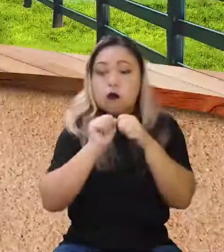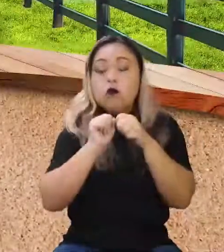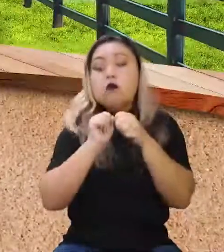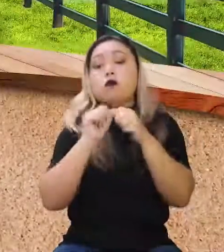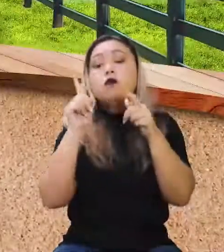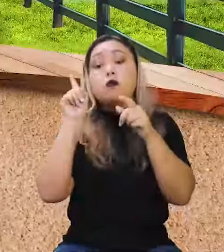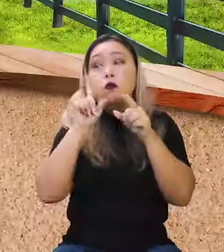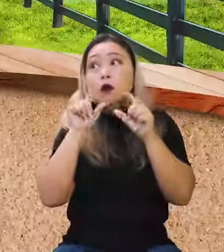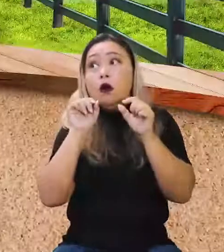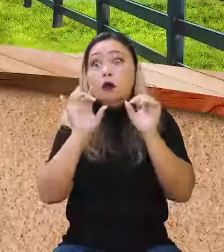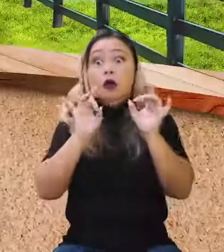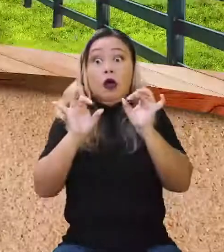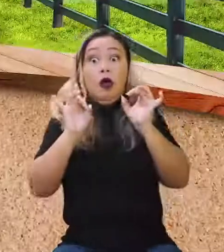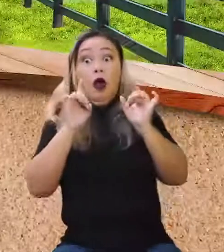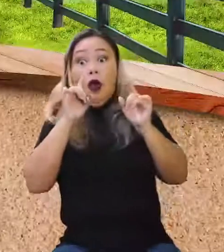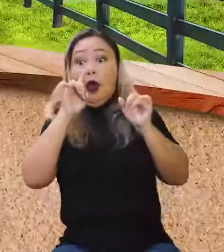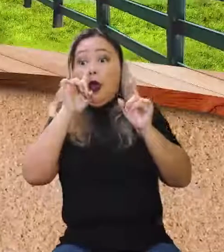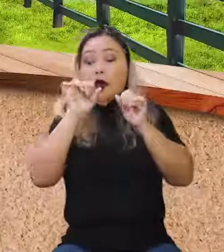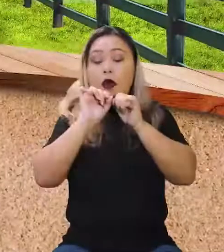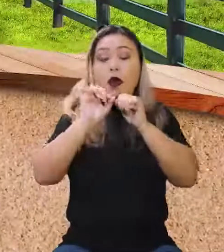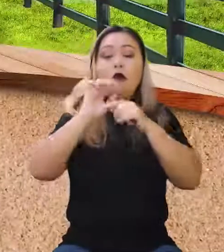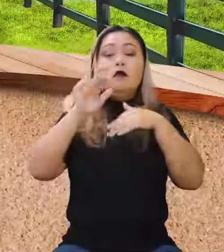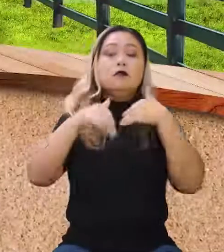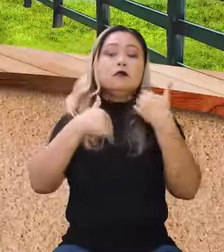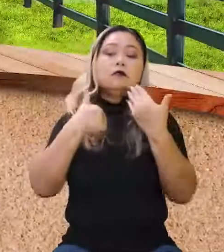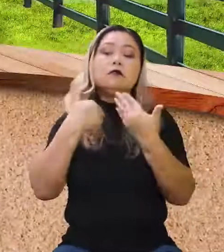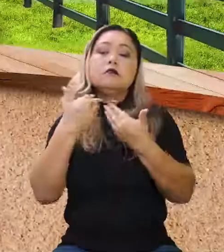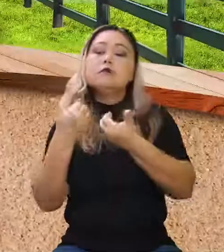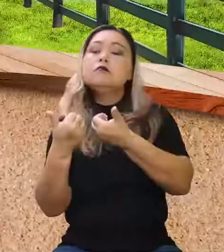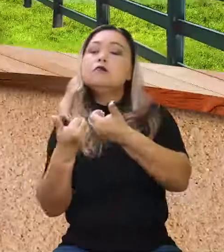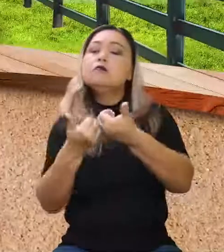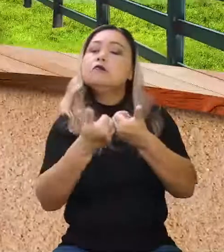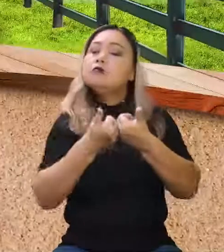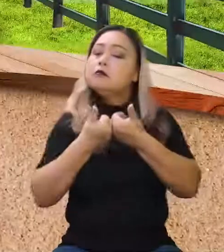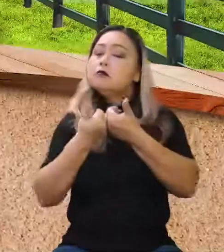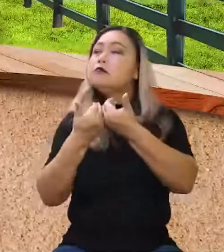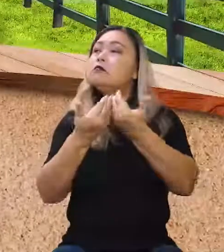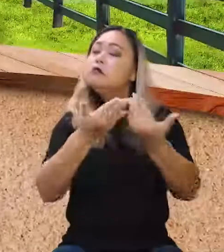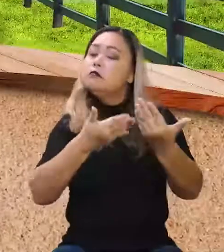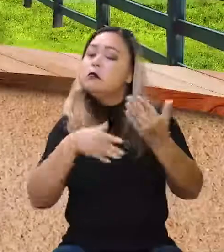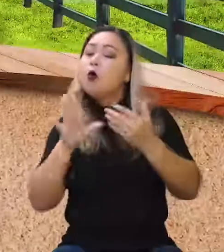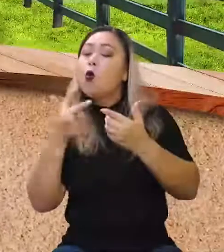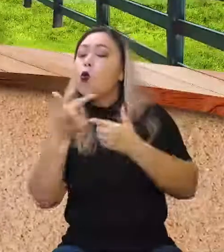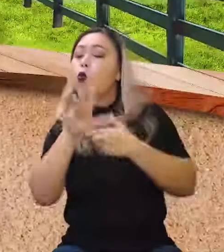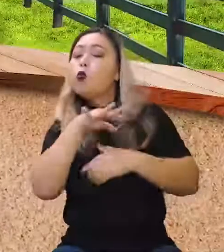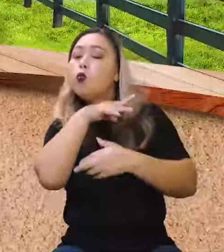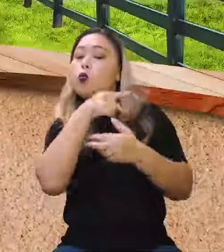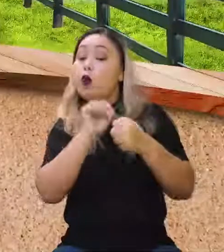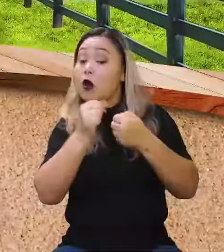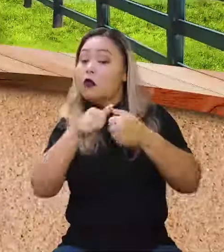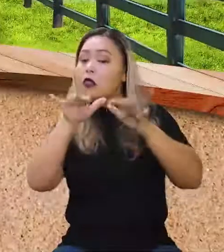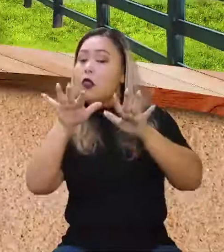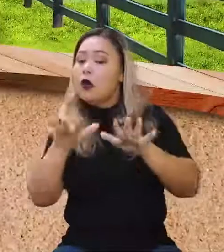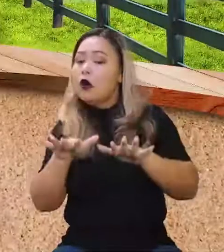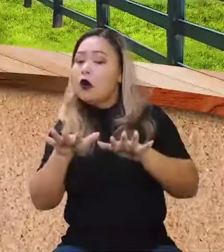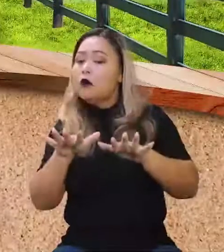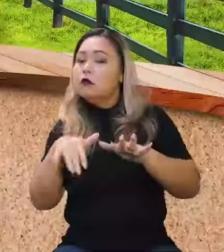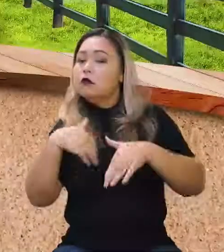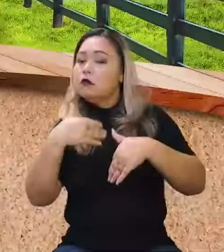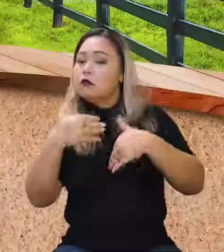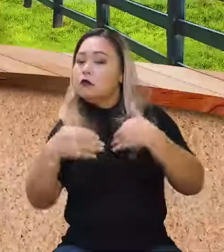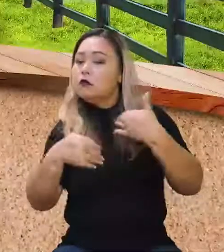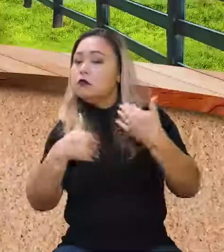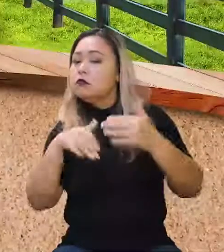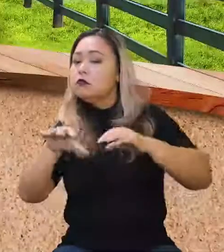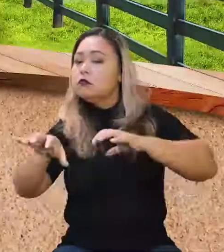nascem ariscos, e durante o convívio com os outros animais que estão nesse